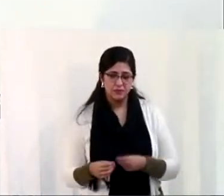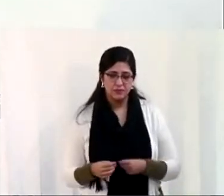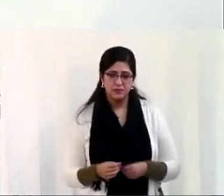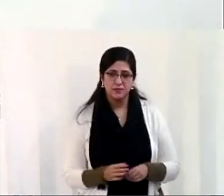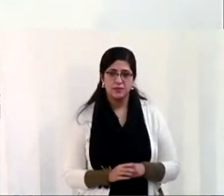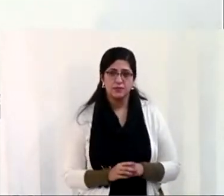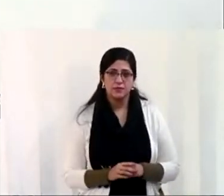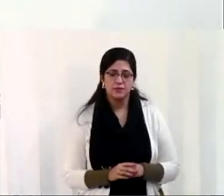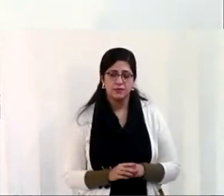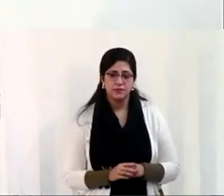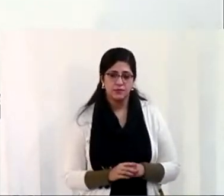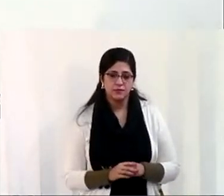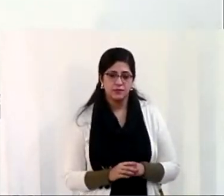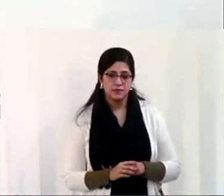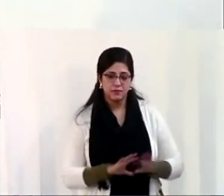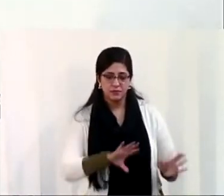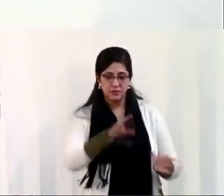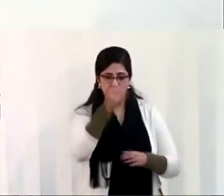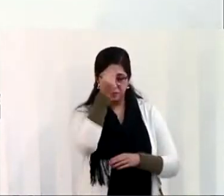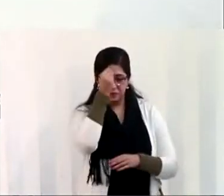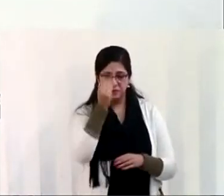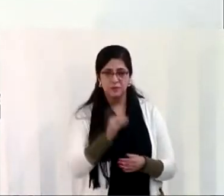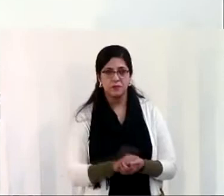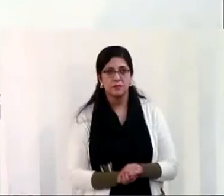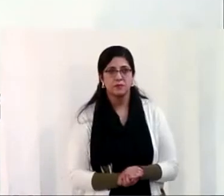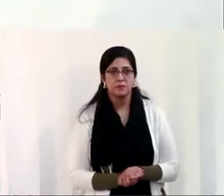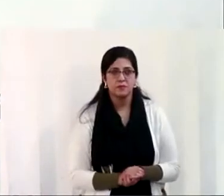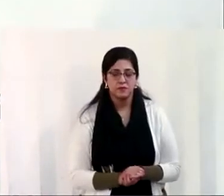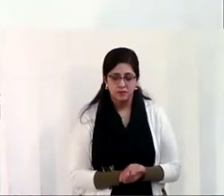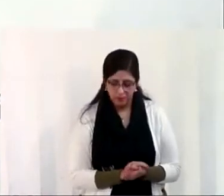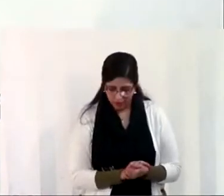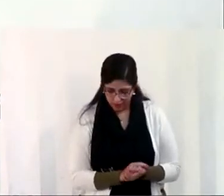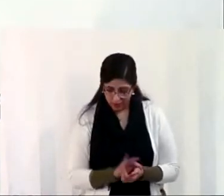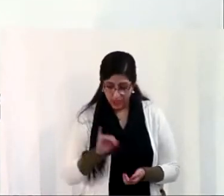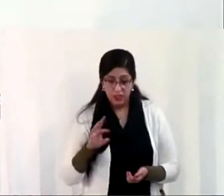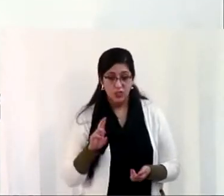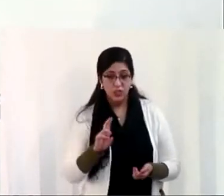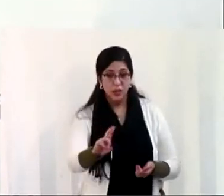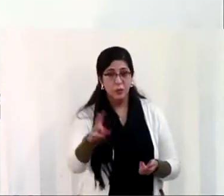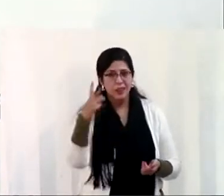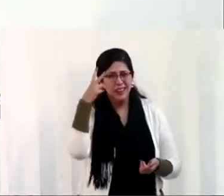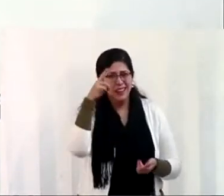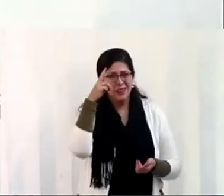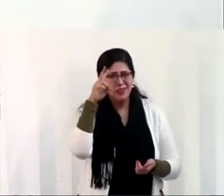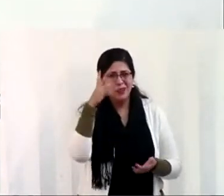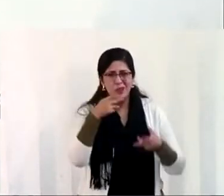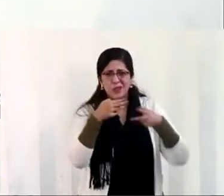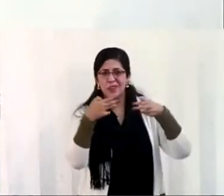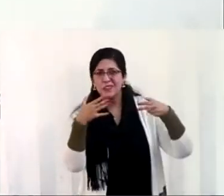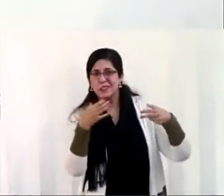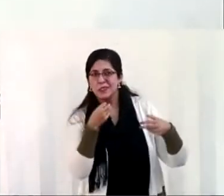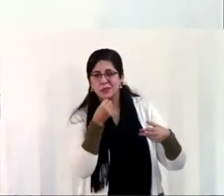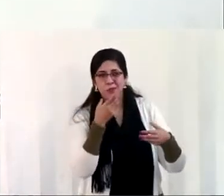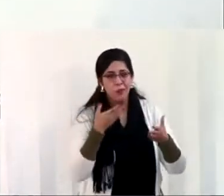busca por boas memórias, por memórias felizes. É isso que era a palavra de